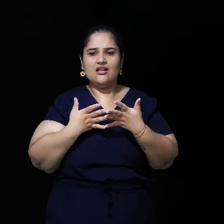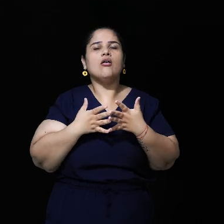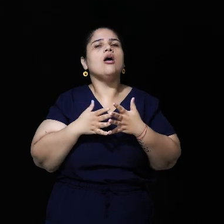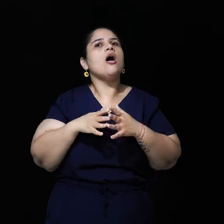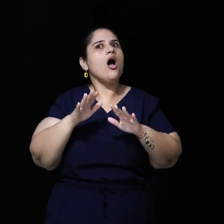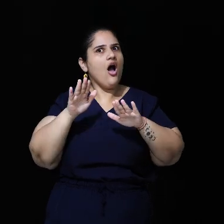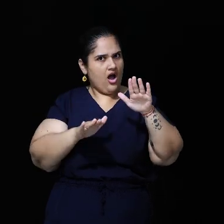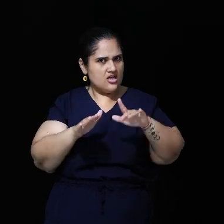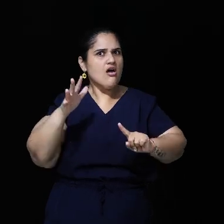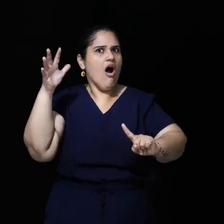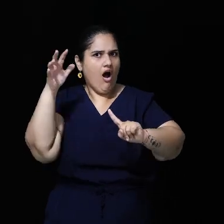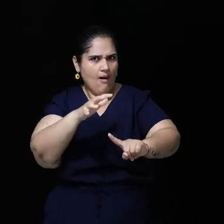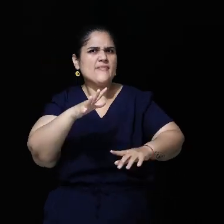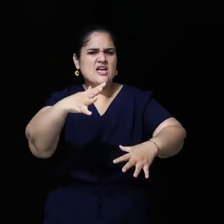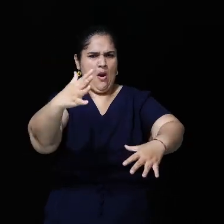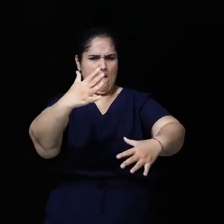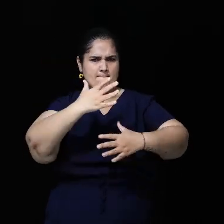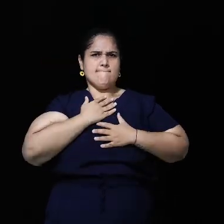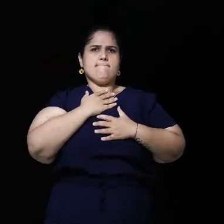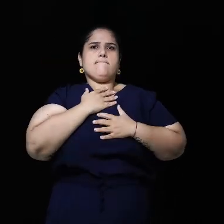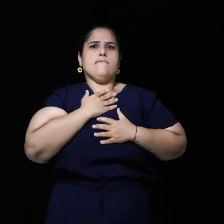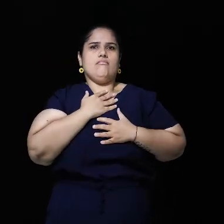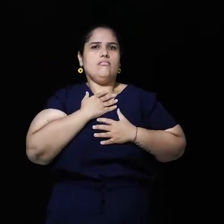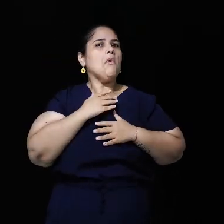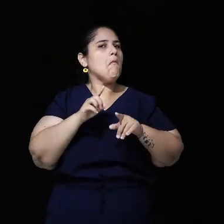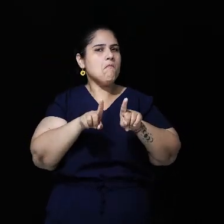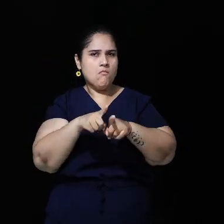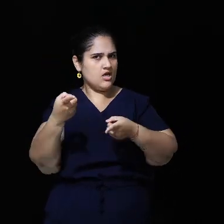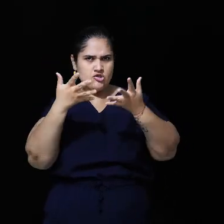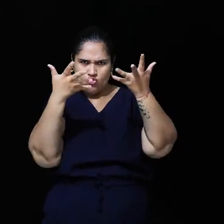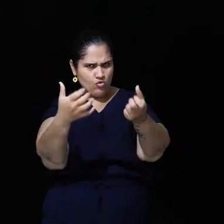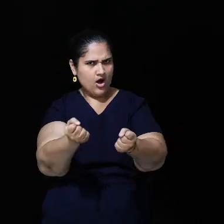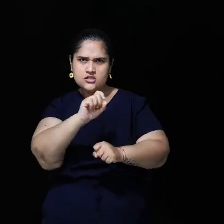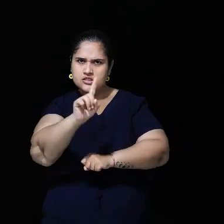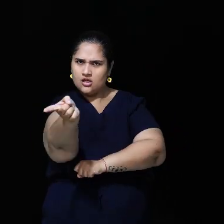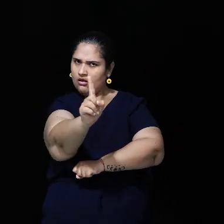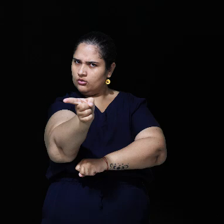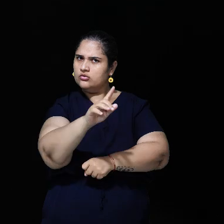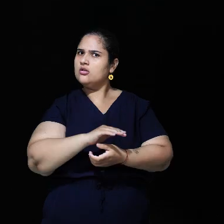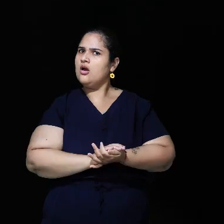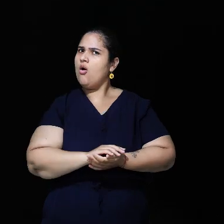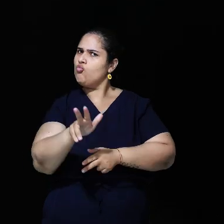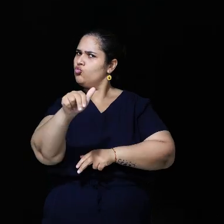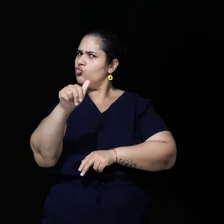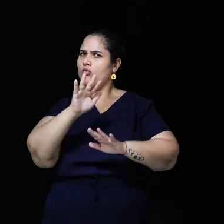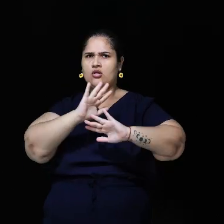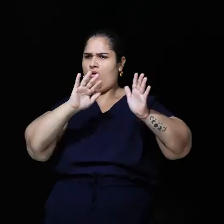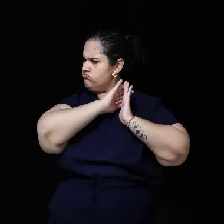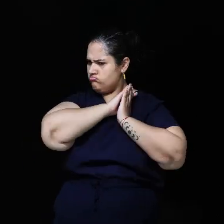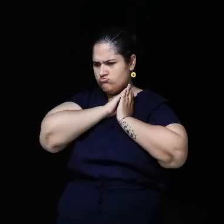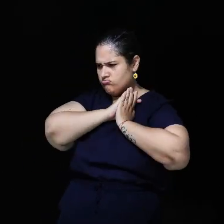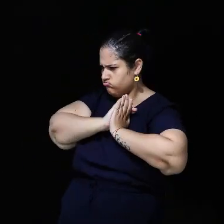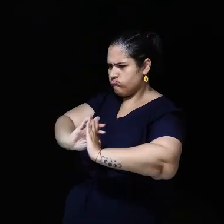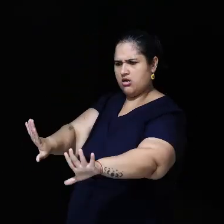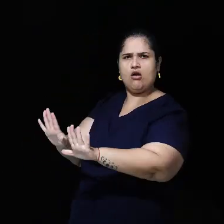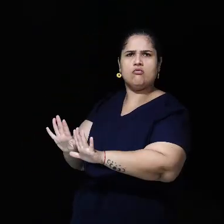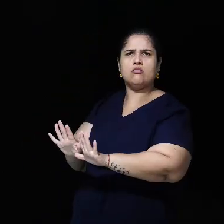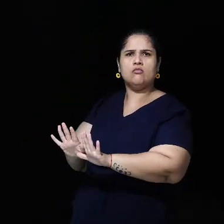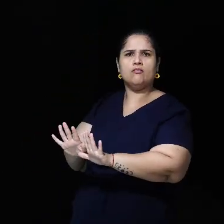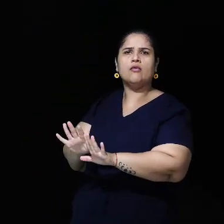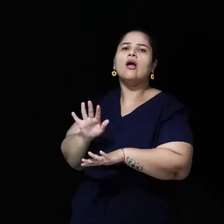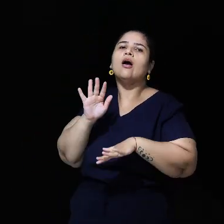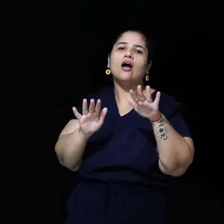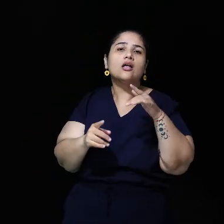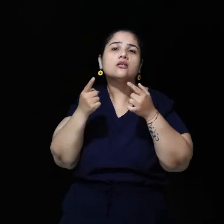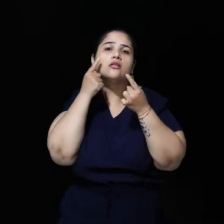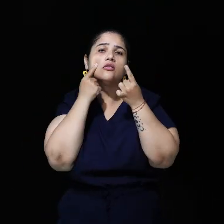a depressão em mim, bate sim. Mas é porque eu não deixo isso aqui me atingir. Jamais. Tem hora que de madrugada eu choro. Do nada,